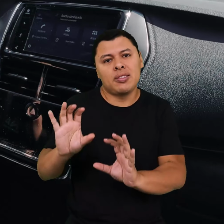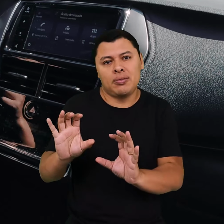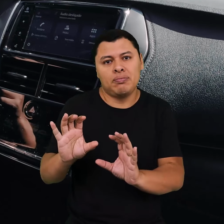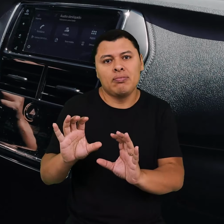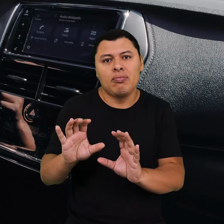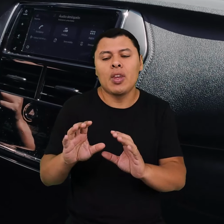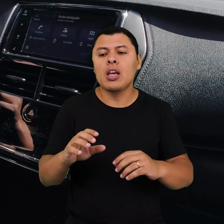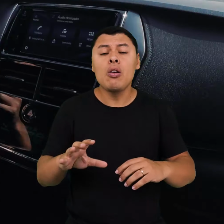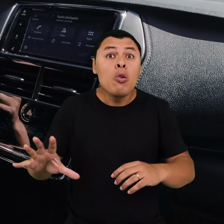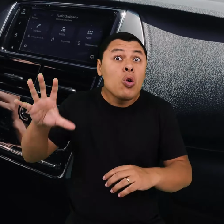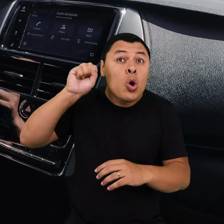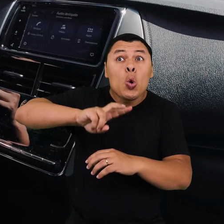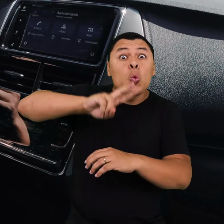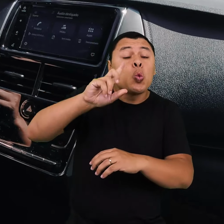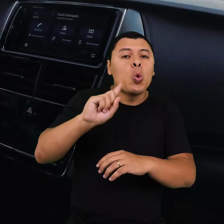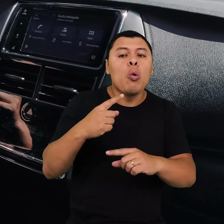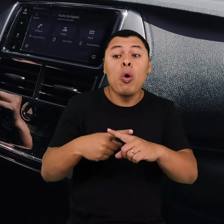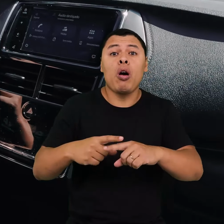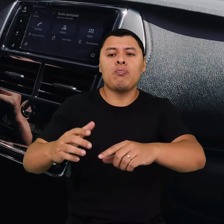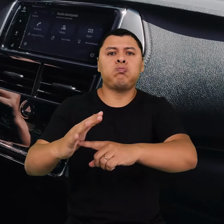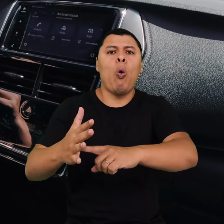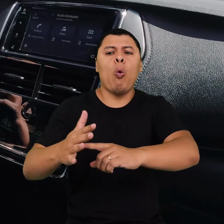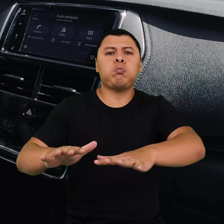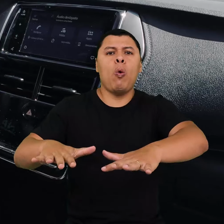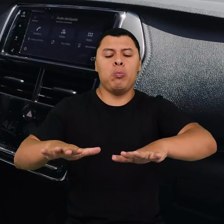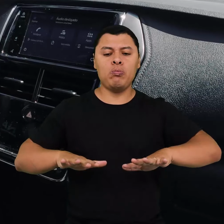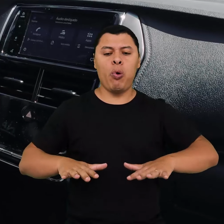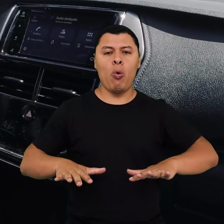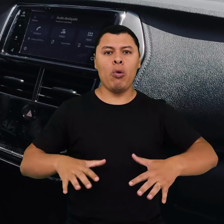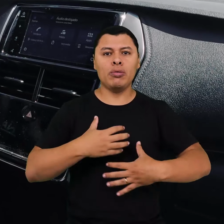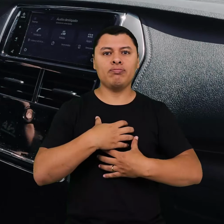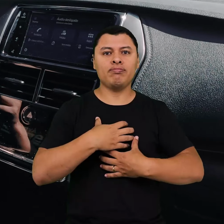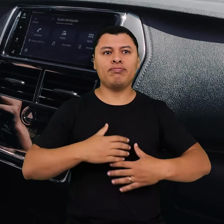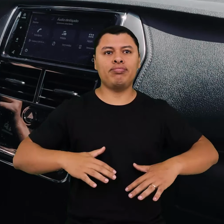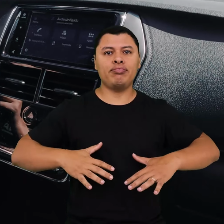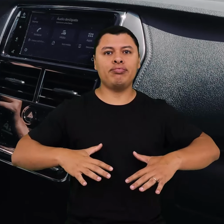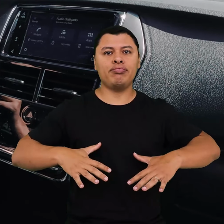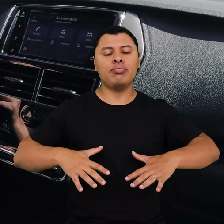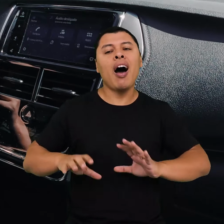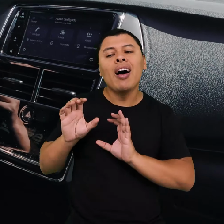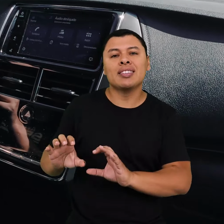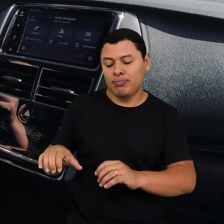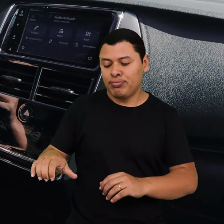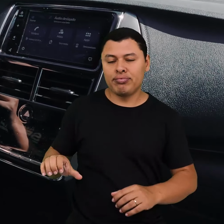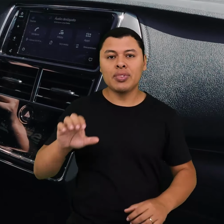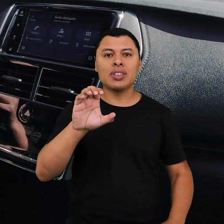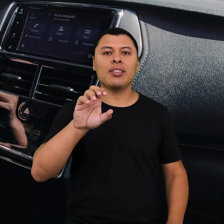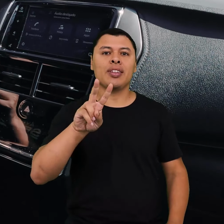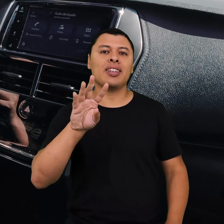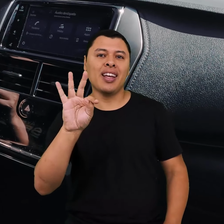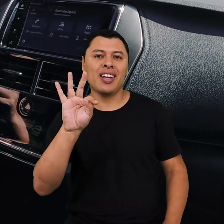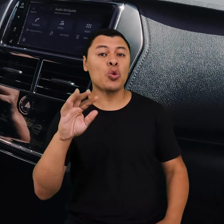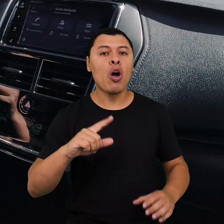isolamento em relação ao ambiente externo, né? E o CVT acaba piorando um pouco disso, porque ele fica travado naquela rotação, né? Mas de